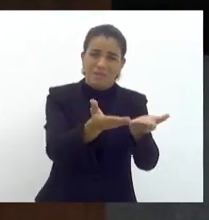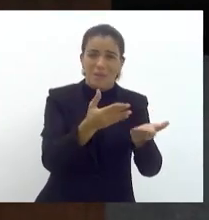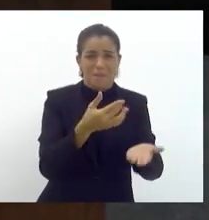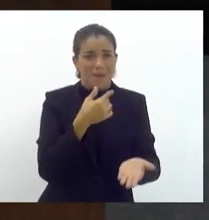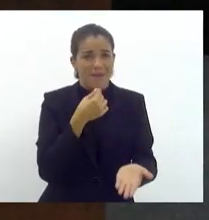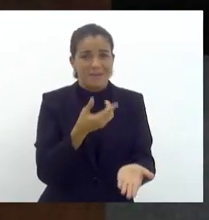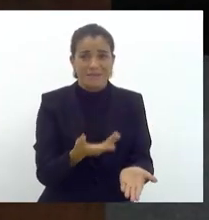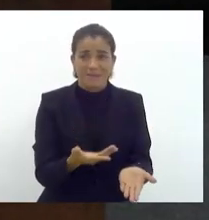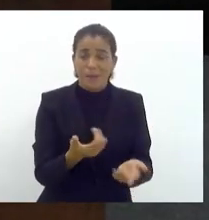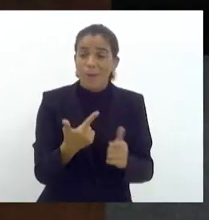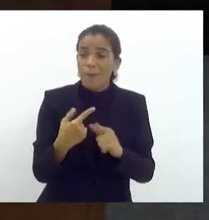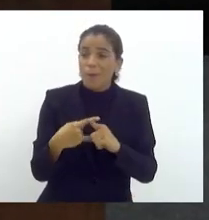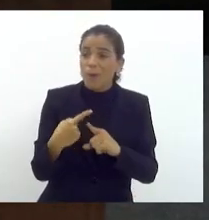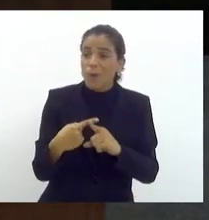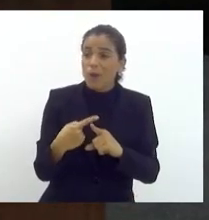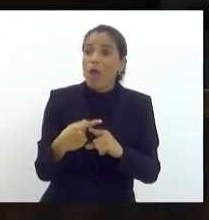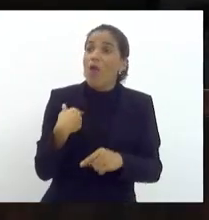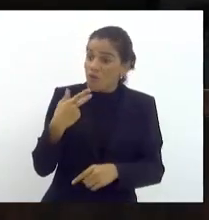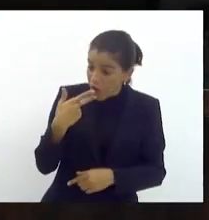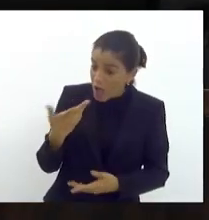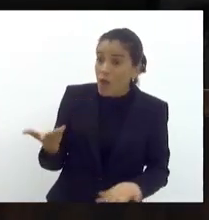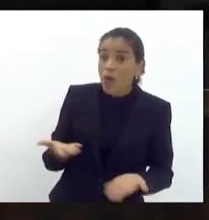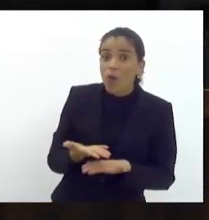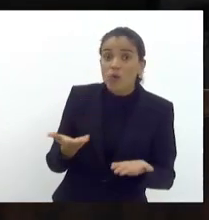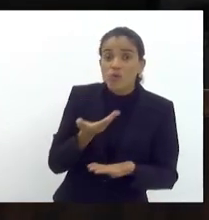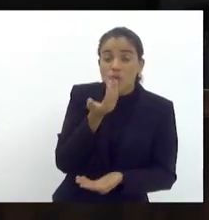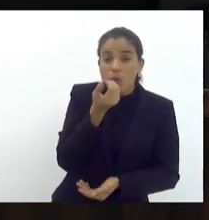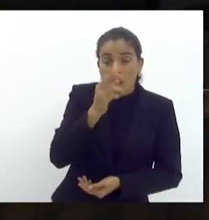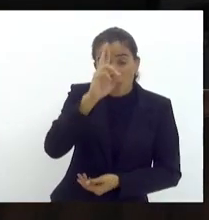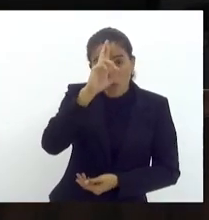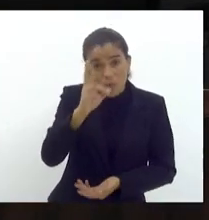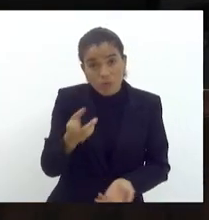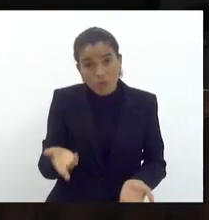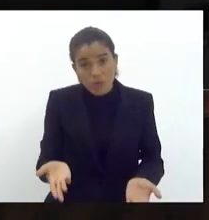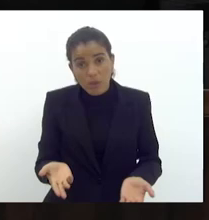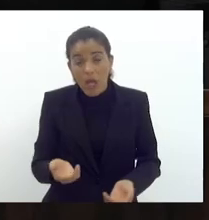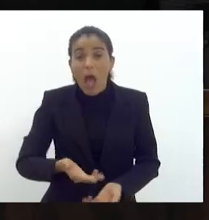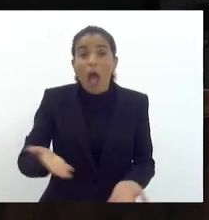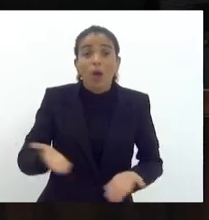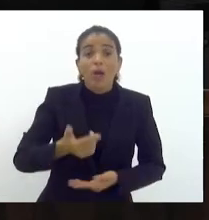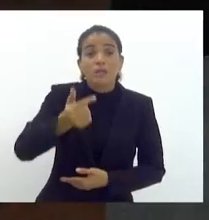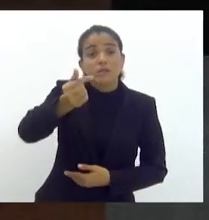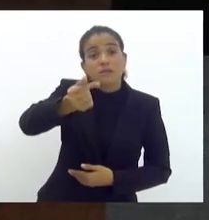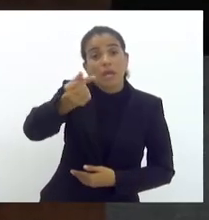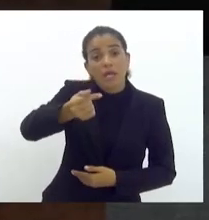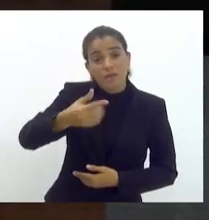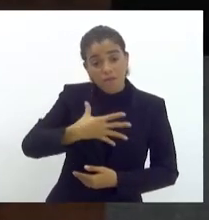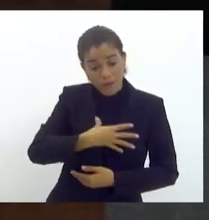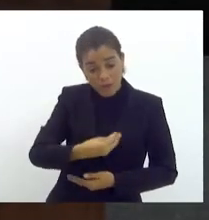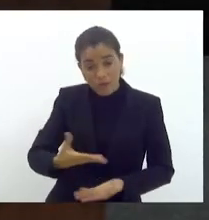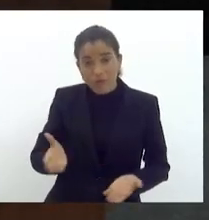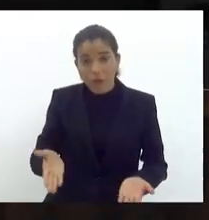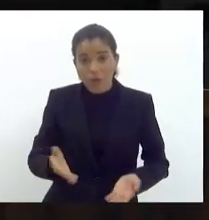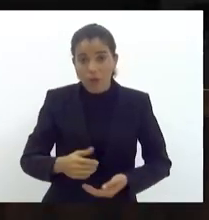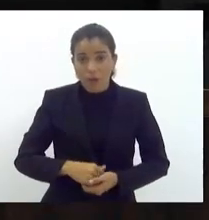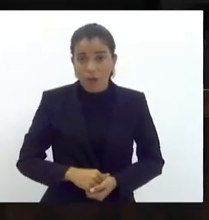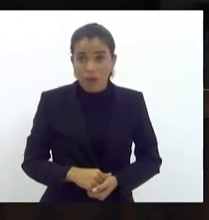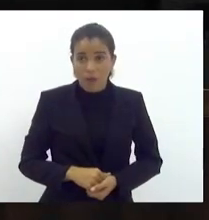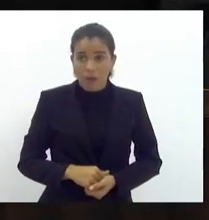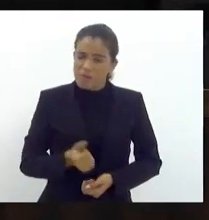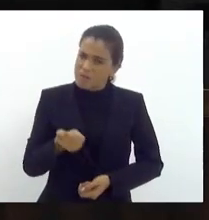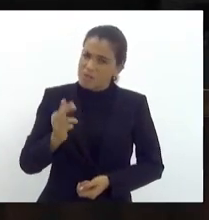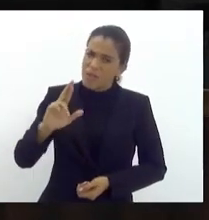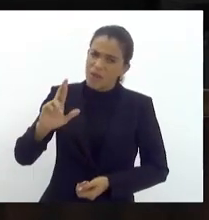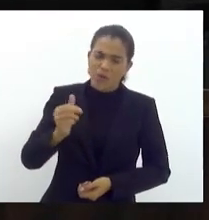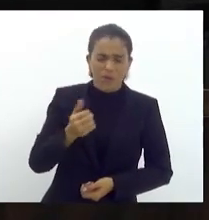porque eu falei isso hoje no almoço é a Sétima criança e o favor Senhor e